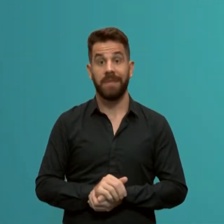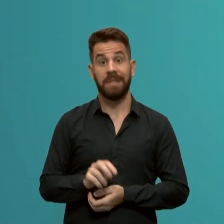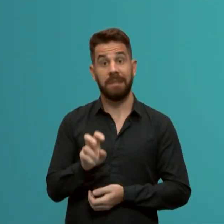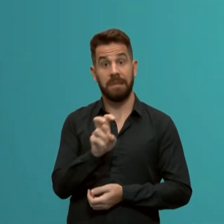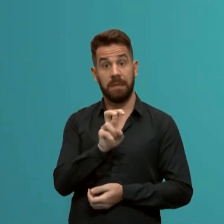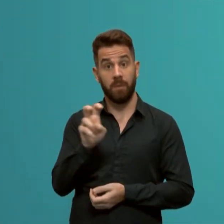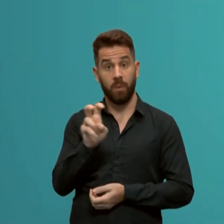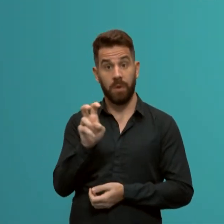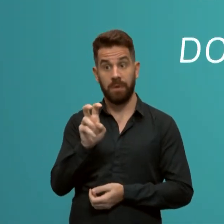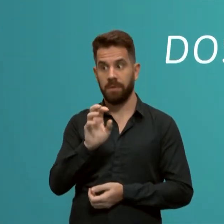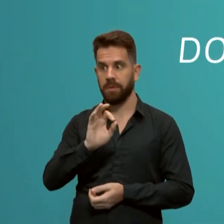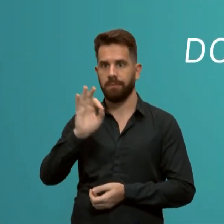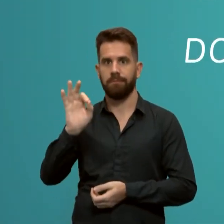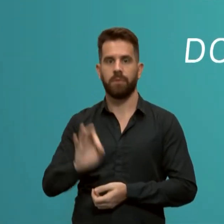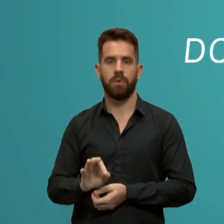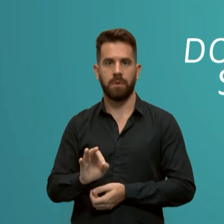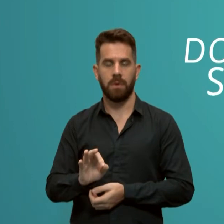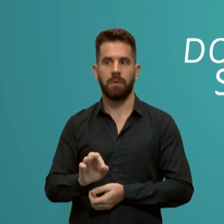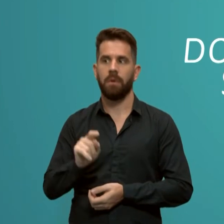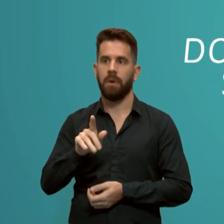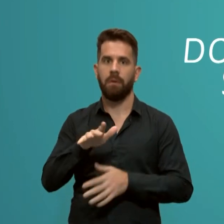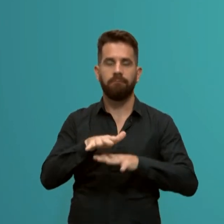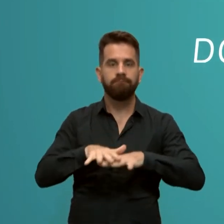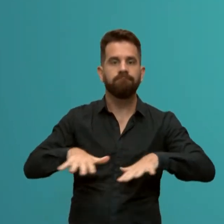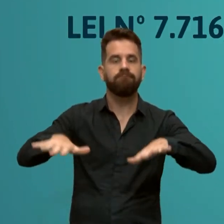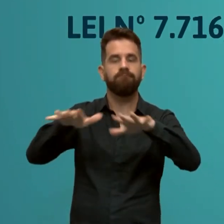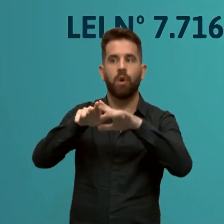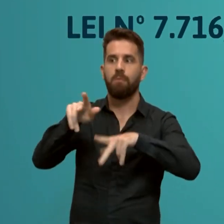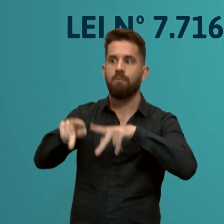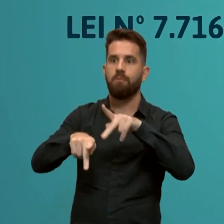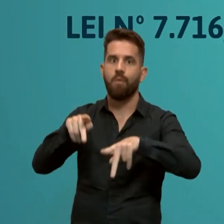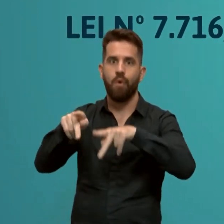55% é a taxa de brasileiros que são negros.